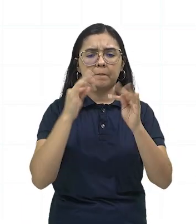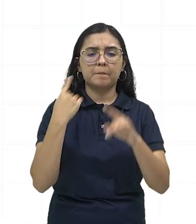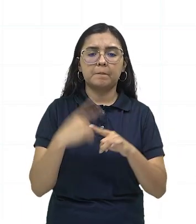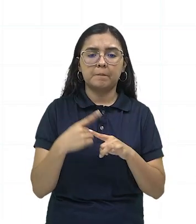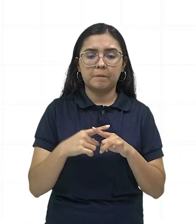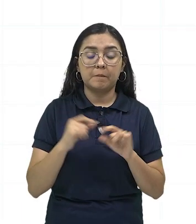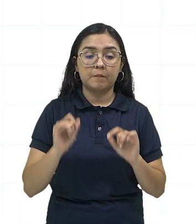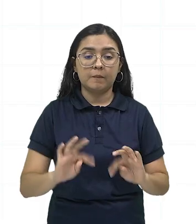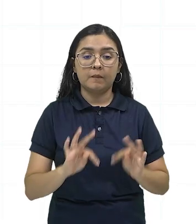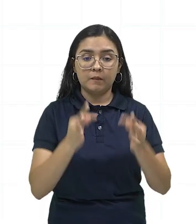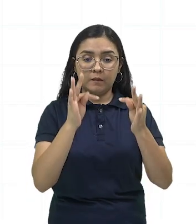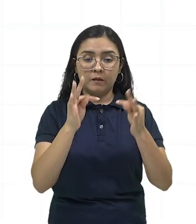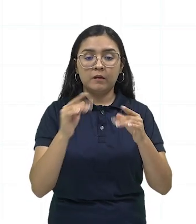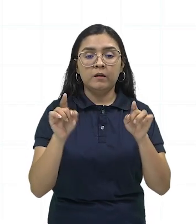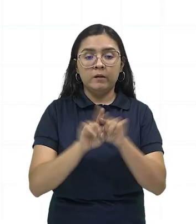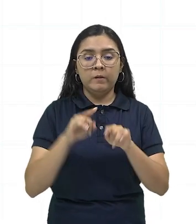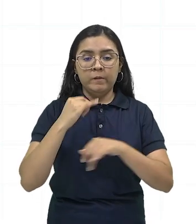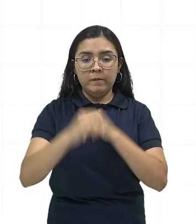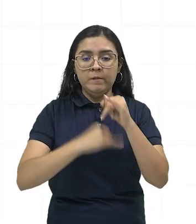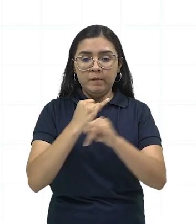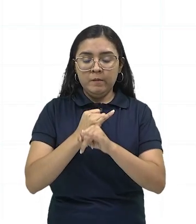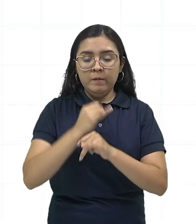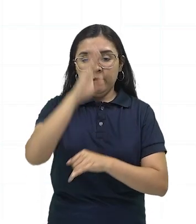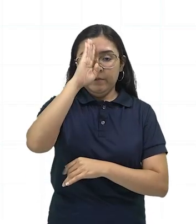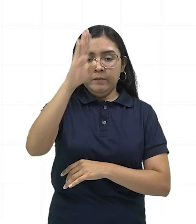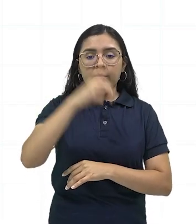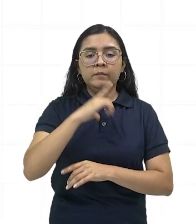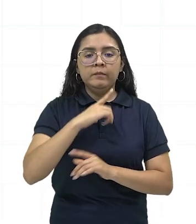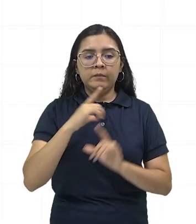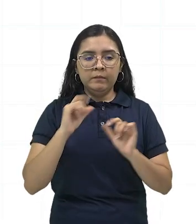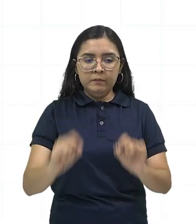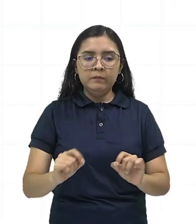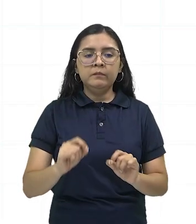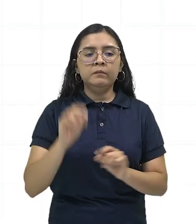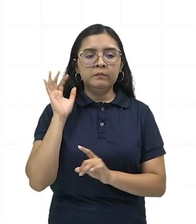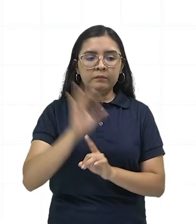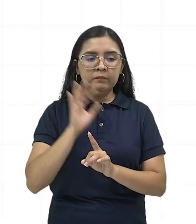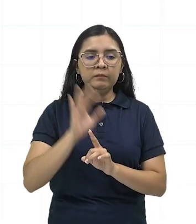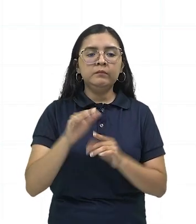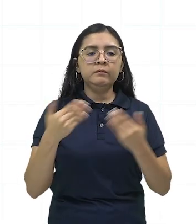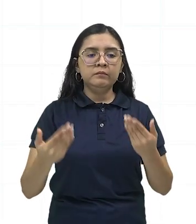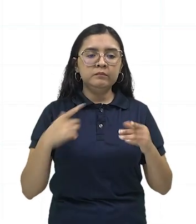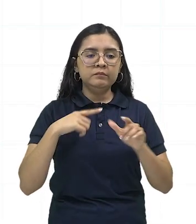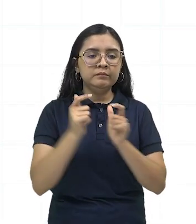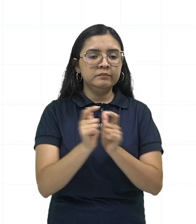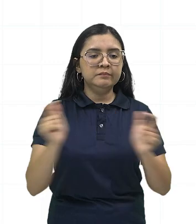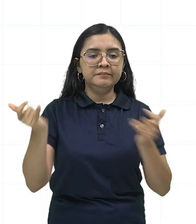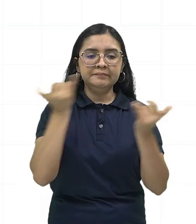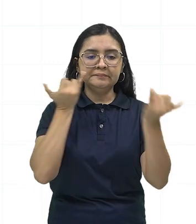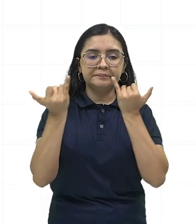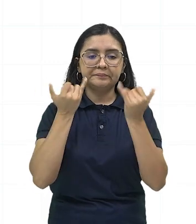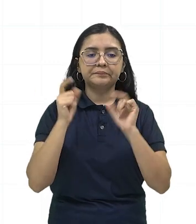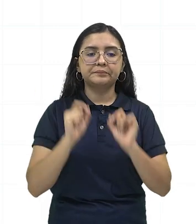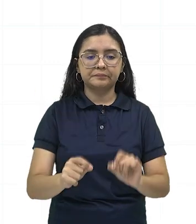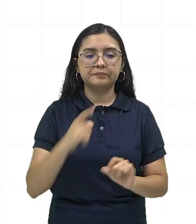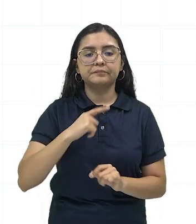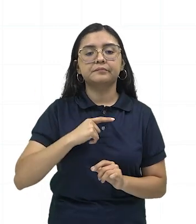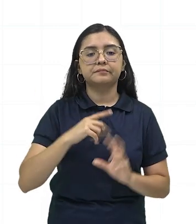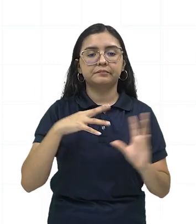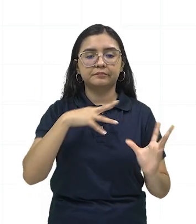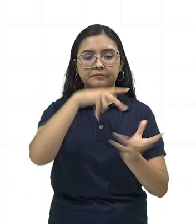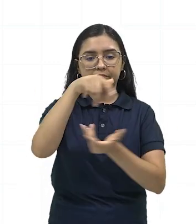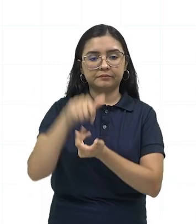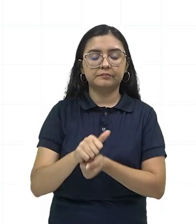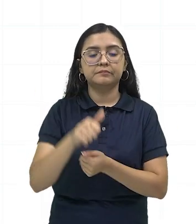porque a tecnologia e as digitais, principalmente, têm um poder muito forte, né? Hoje, boa parte das informações rodam no